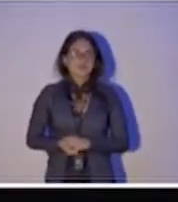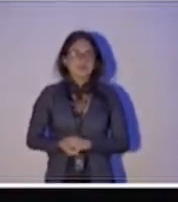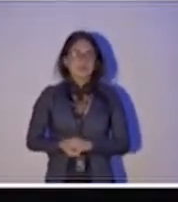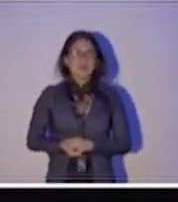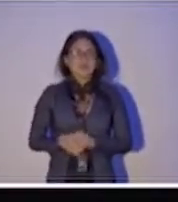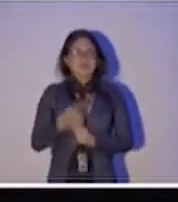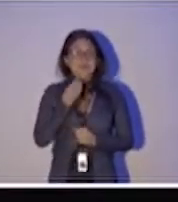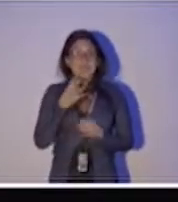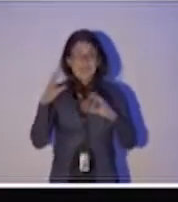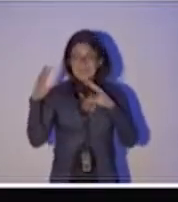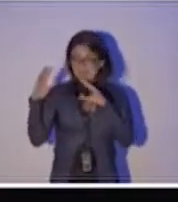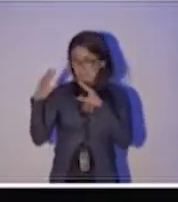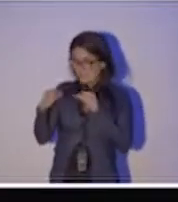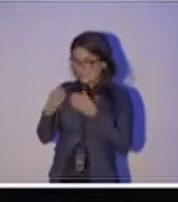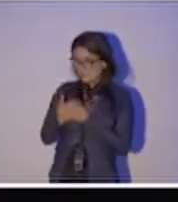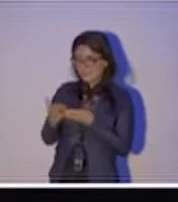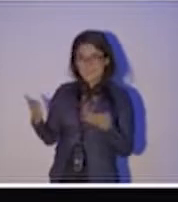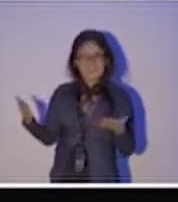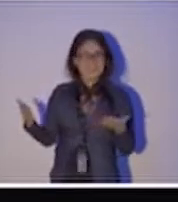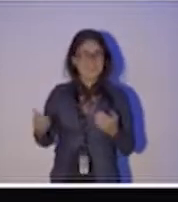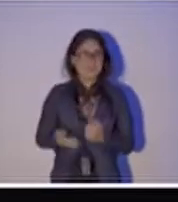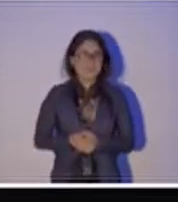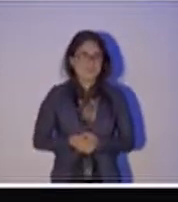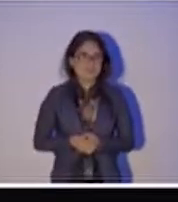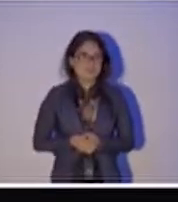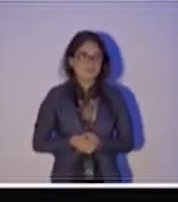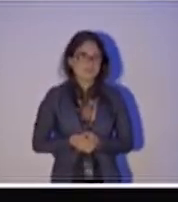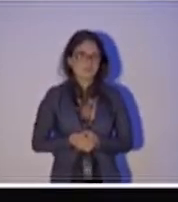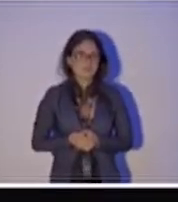Boa noite já, né?